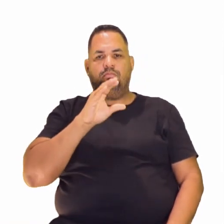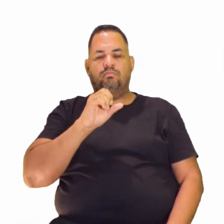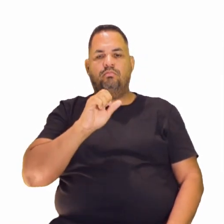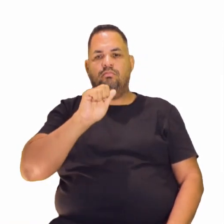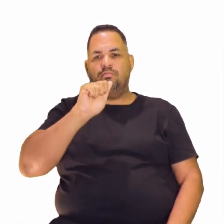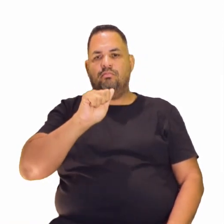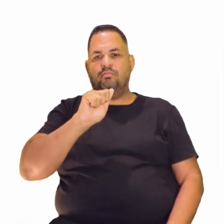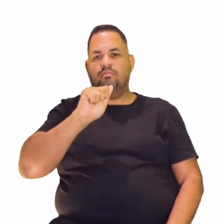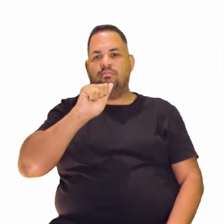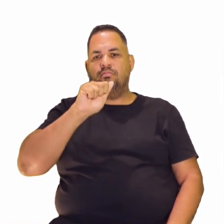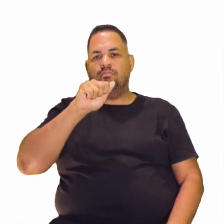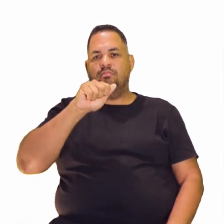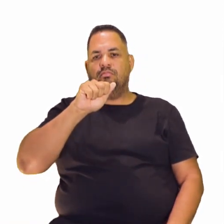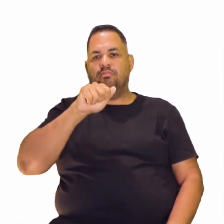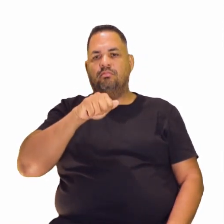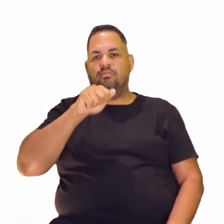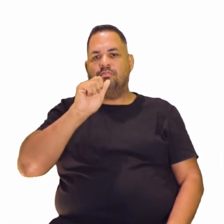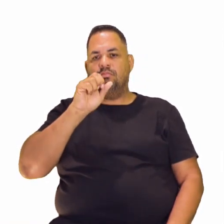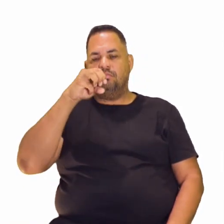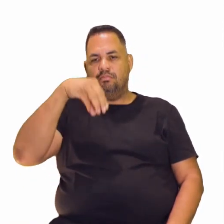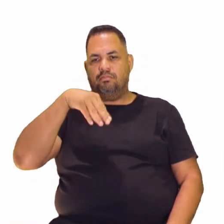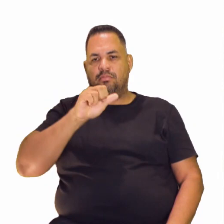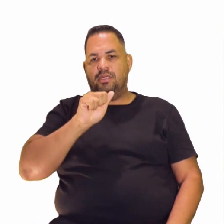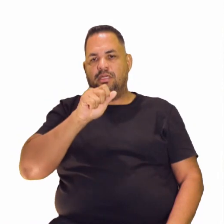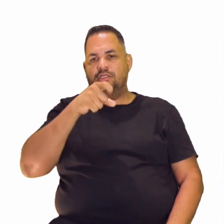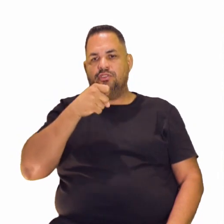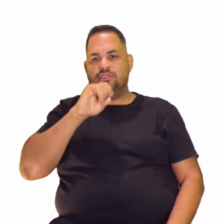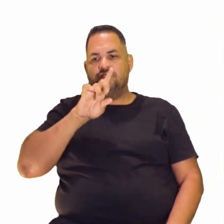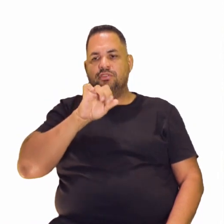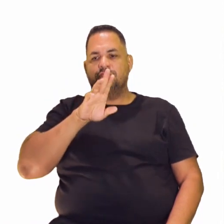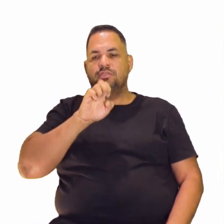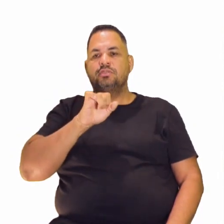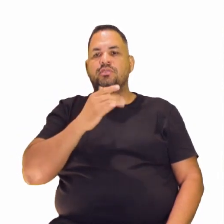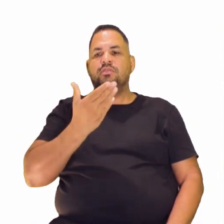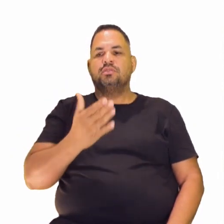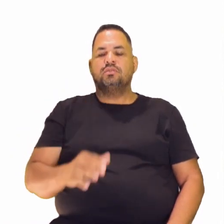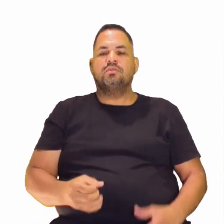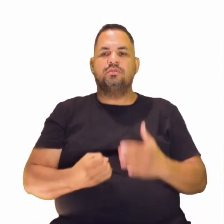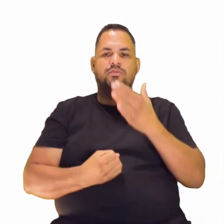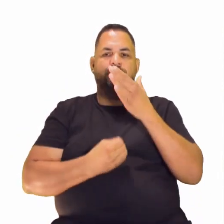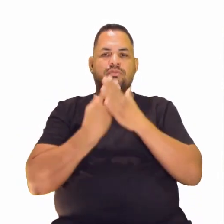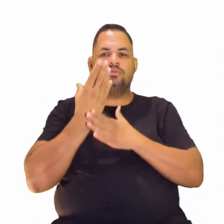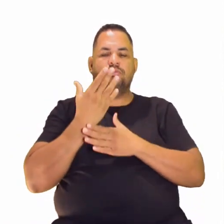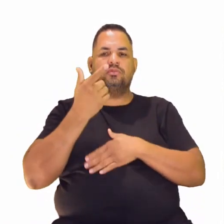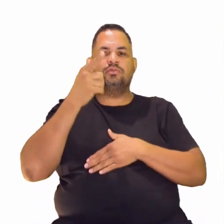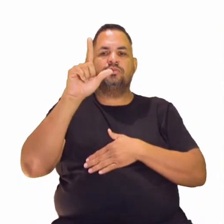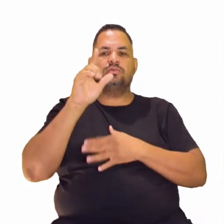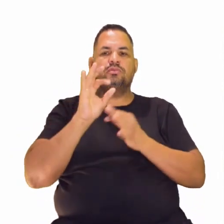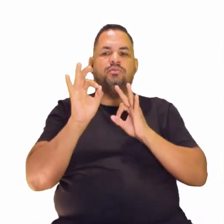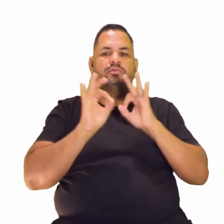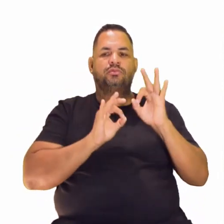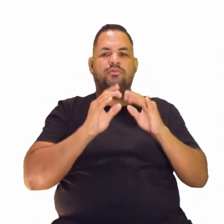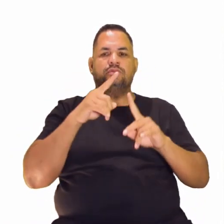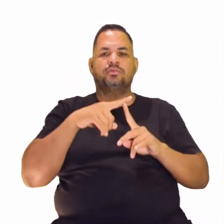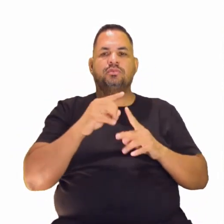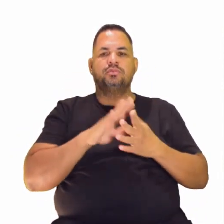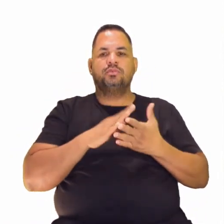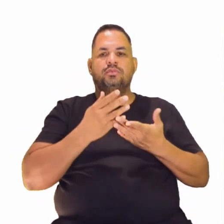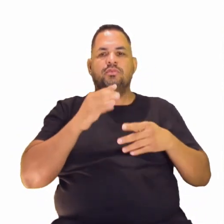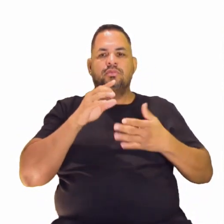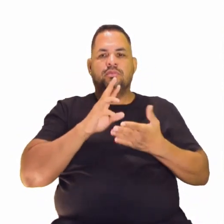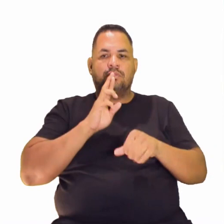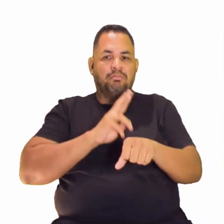jongo e o machixe, que originaram outras formas, né? Esses